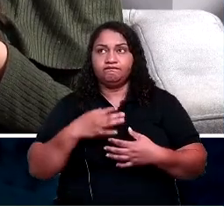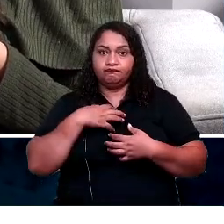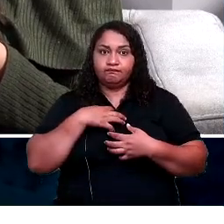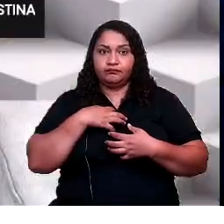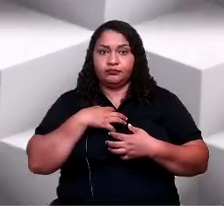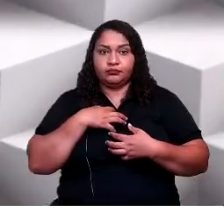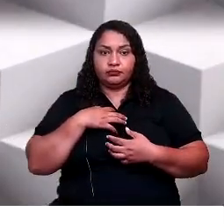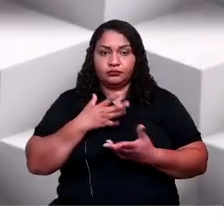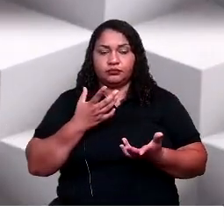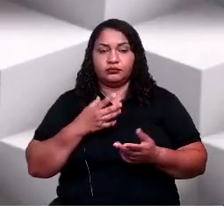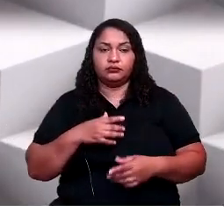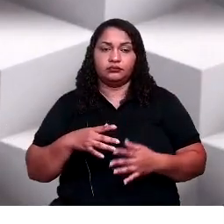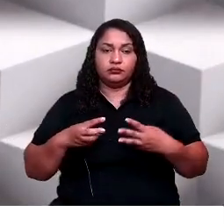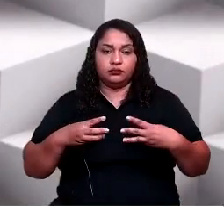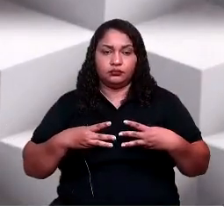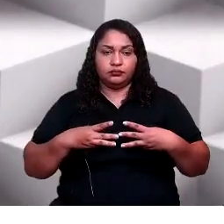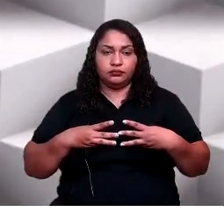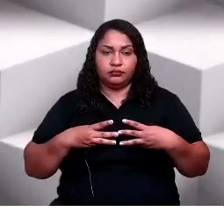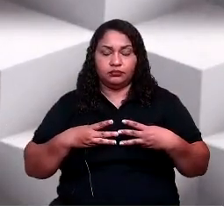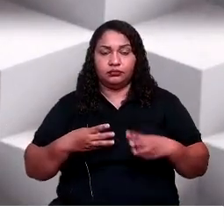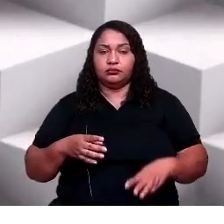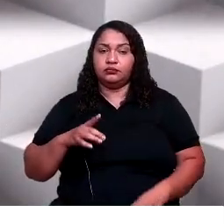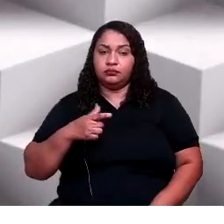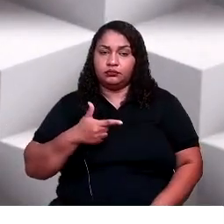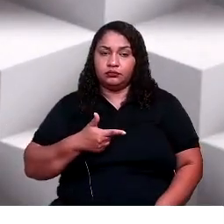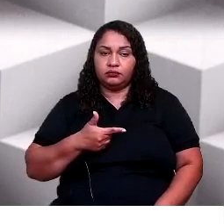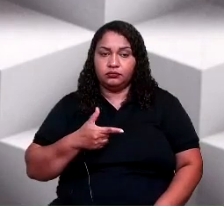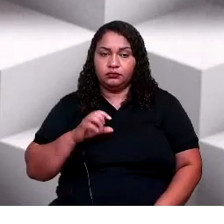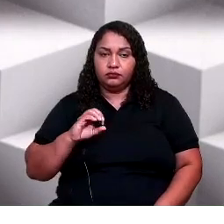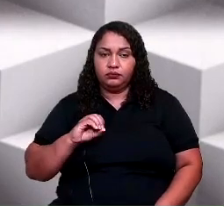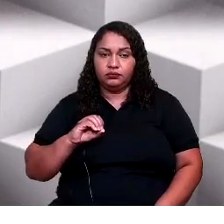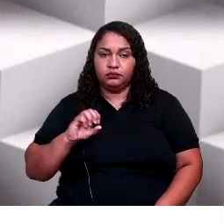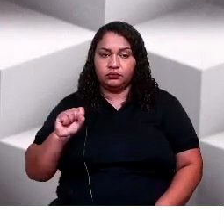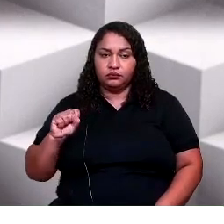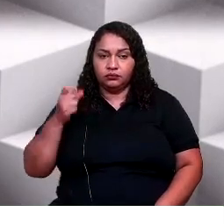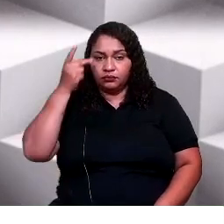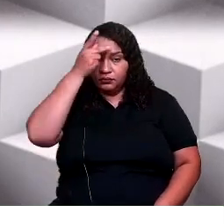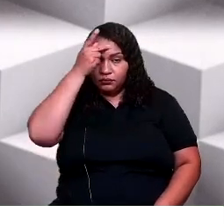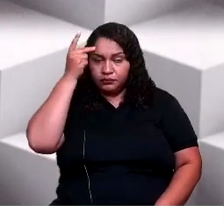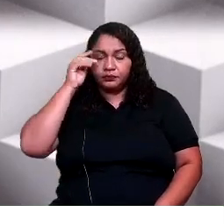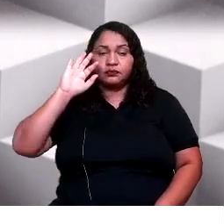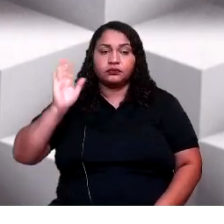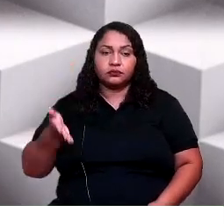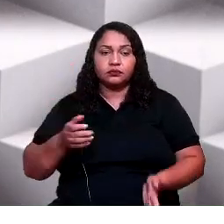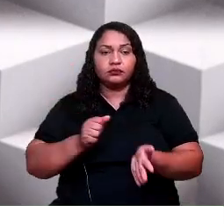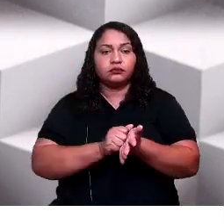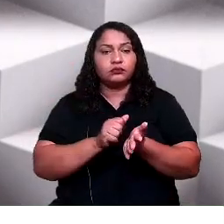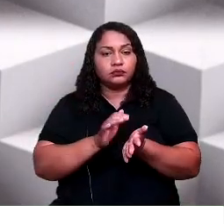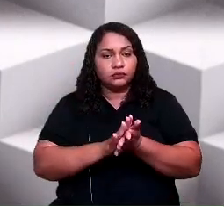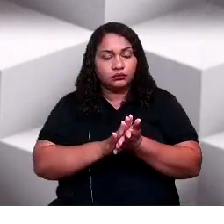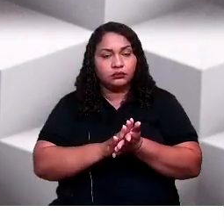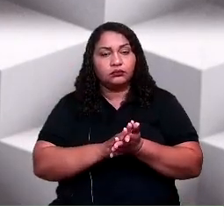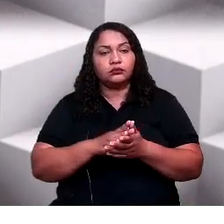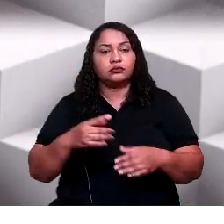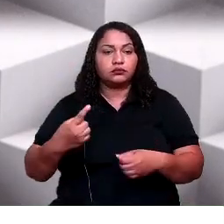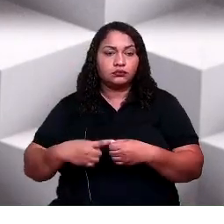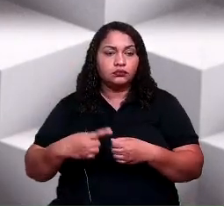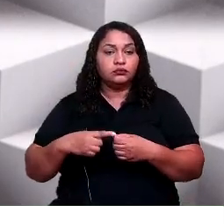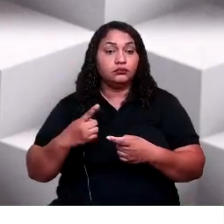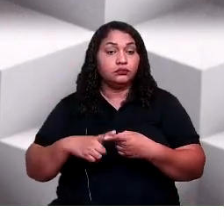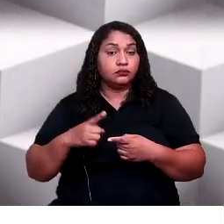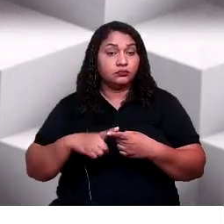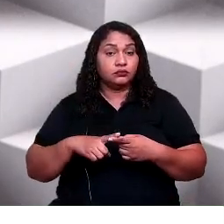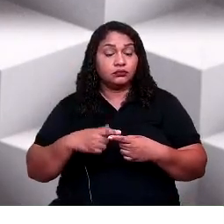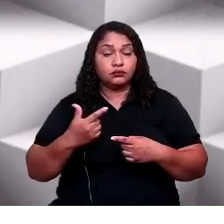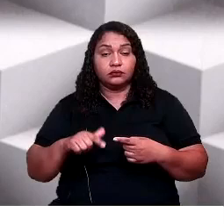situação lamentável né olha só de acordo com o Detran 208 pessoas já foram montadas esse anos aqui esse ano aqui na